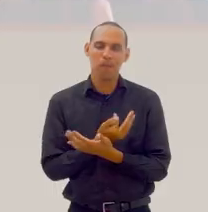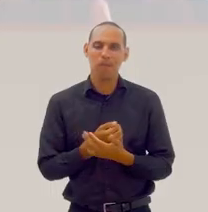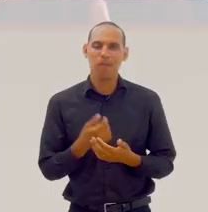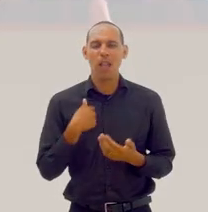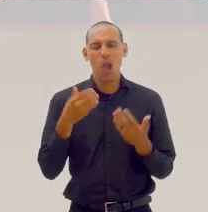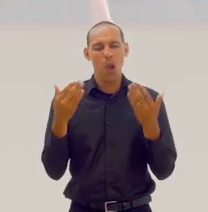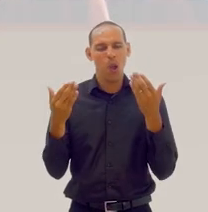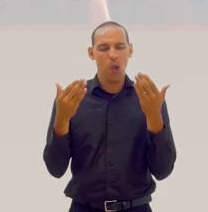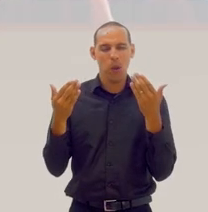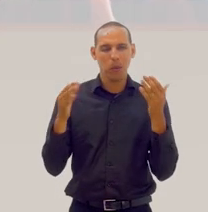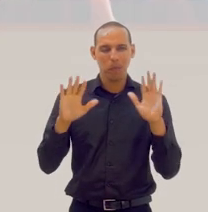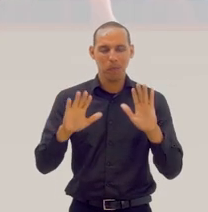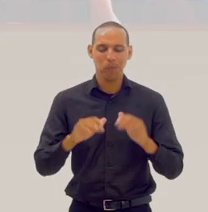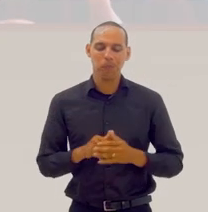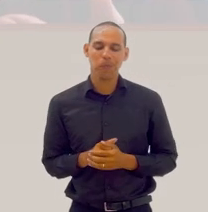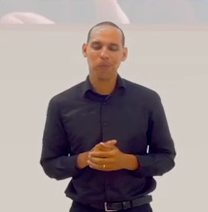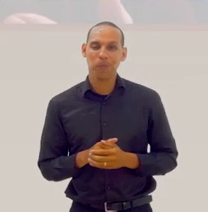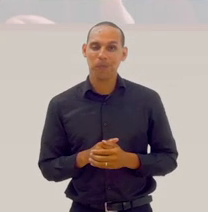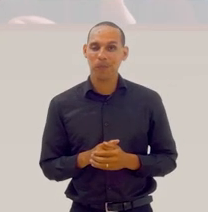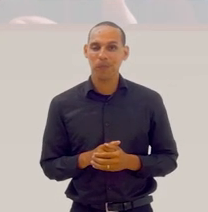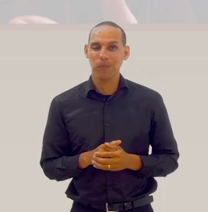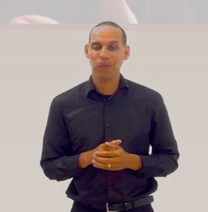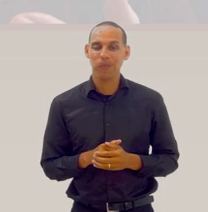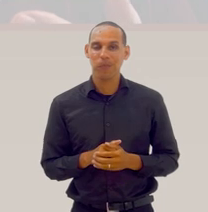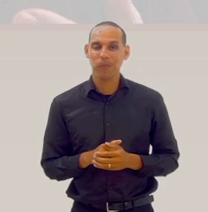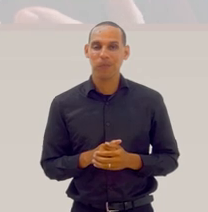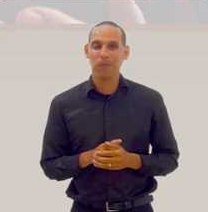uma comparação. Eu digo que